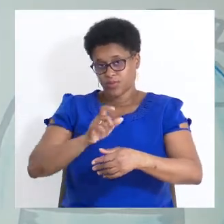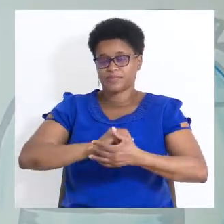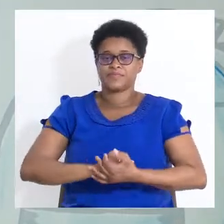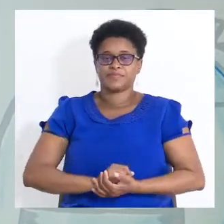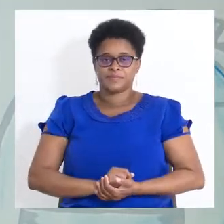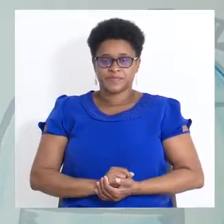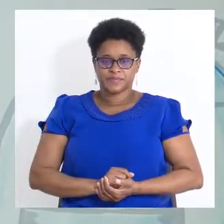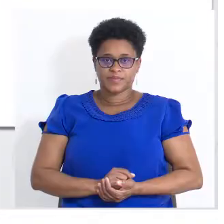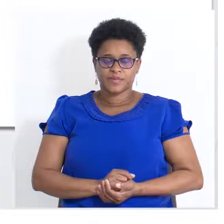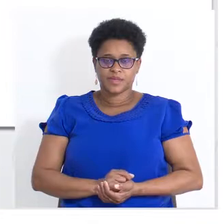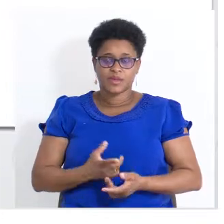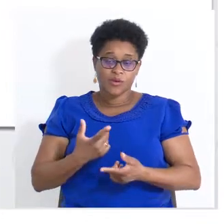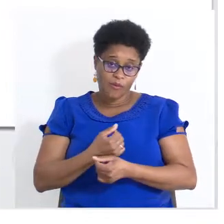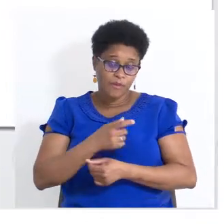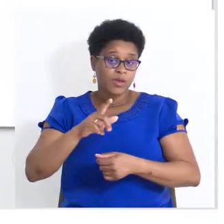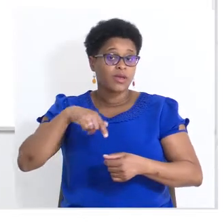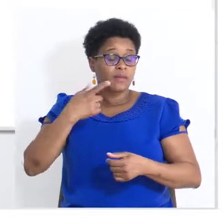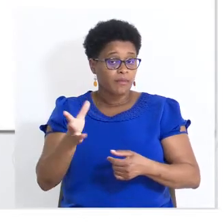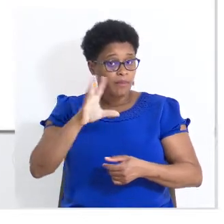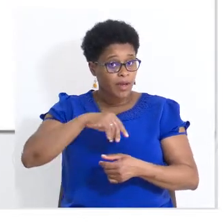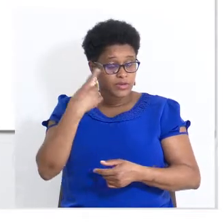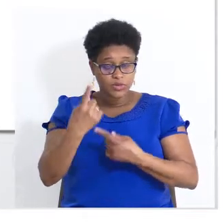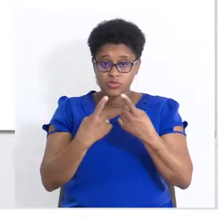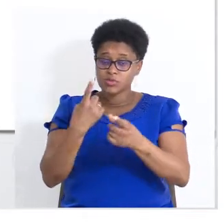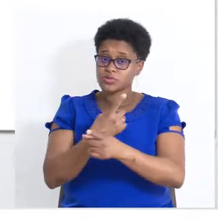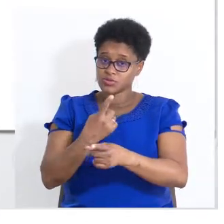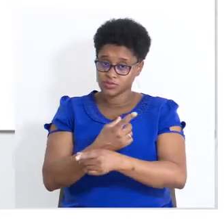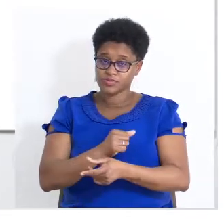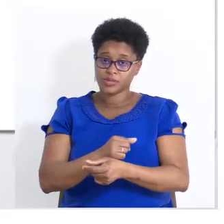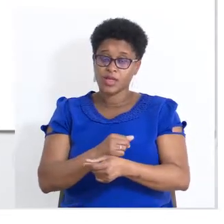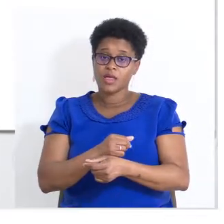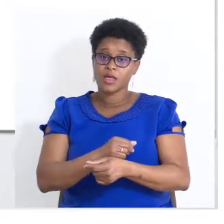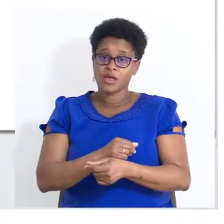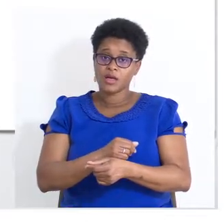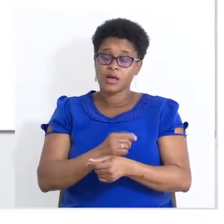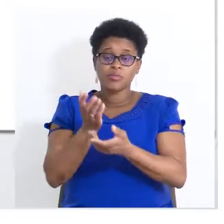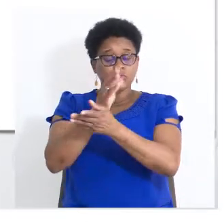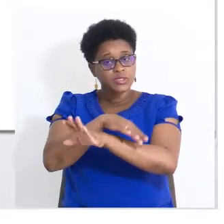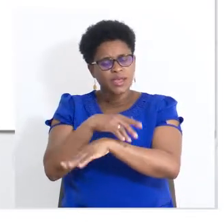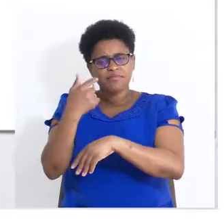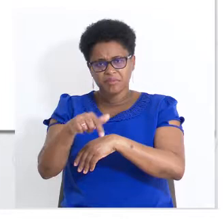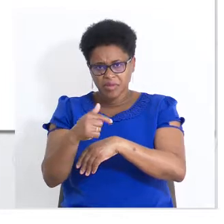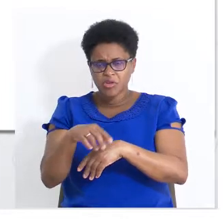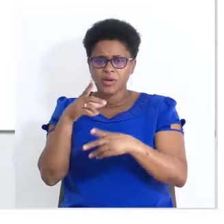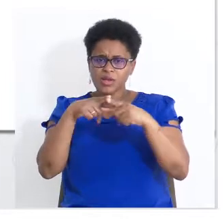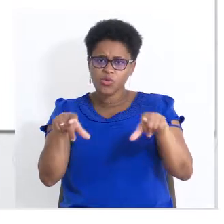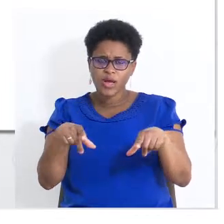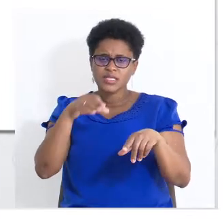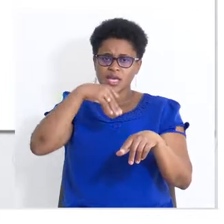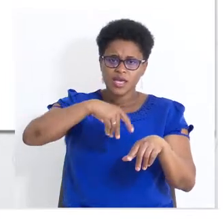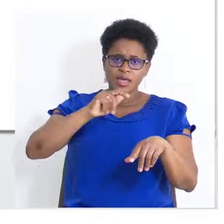consumidor. Mais algumas características. A publicidade traz uma